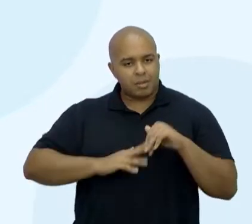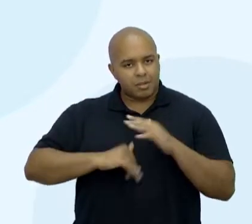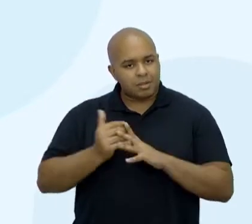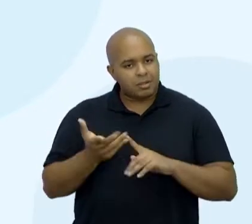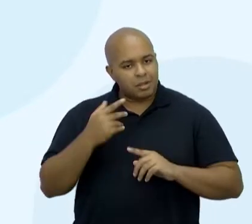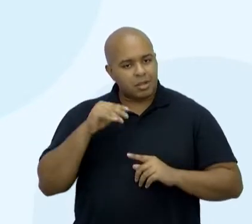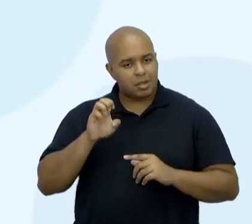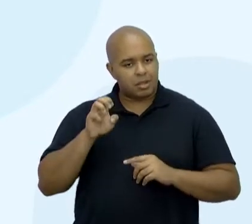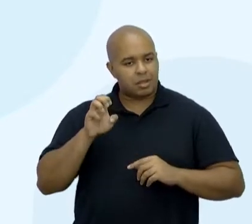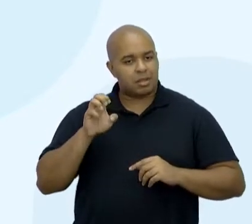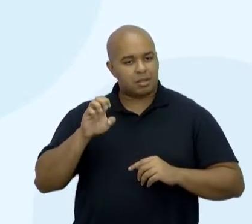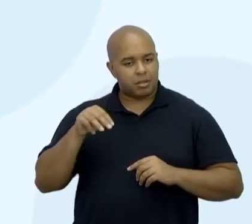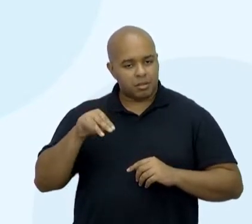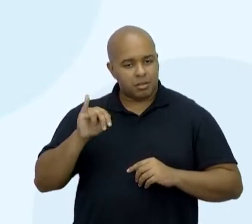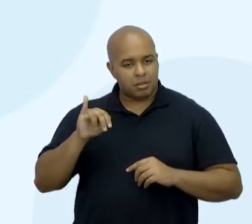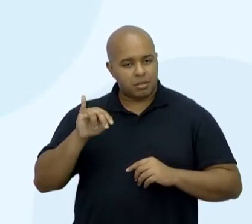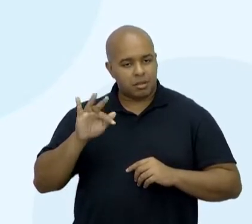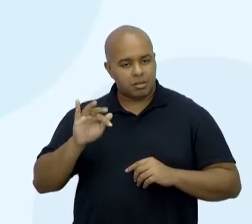habilidades serão